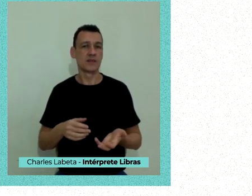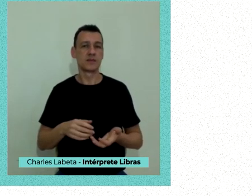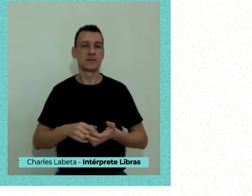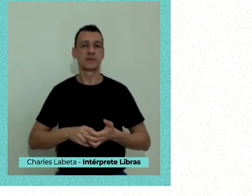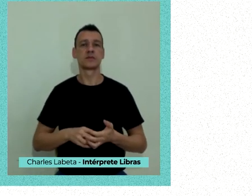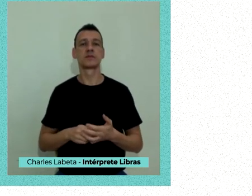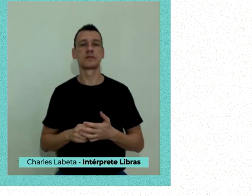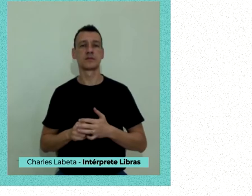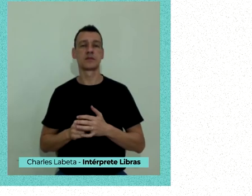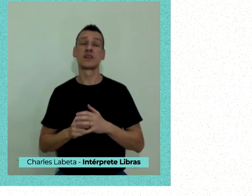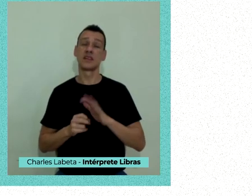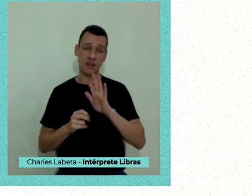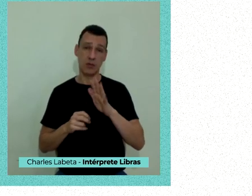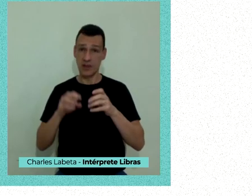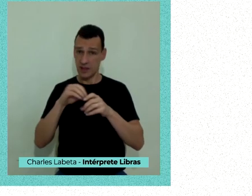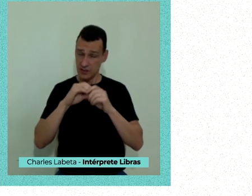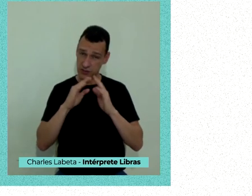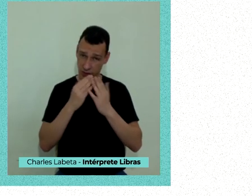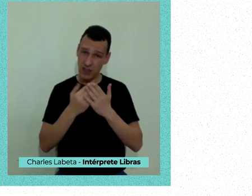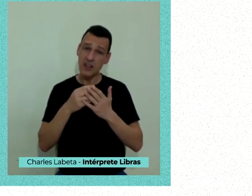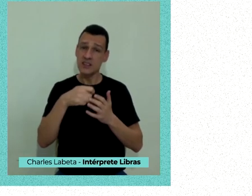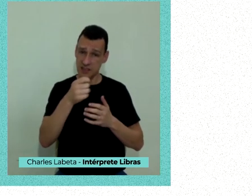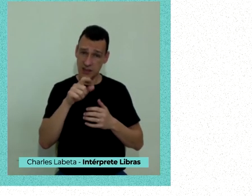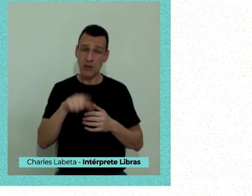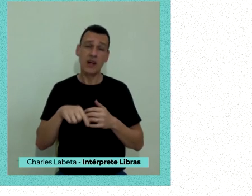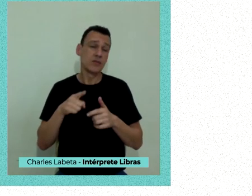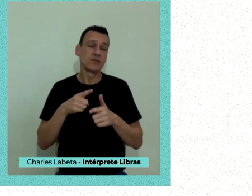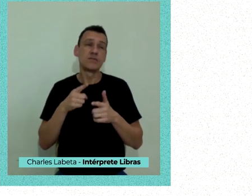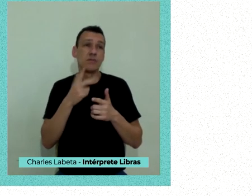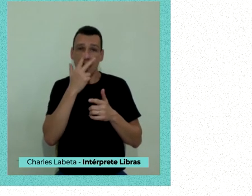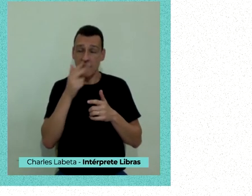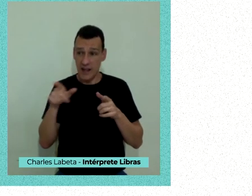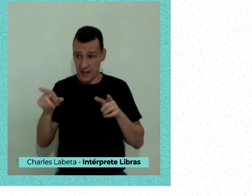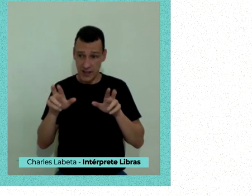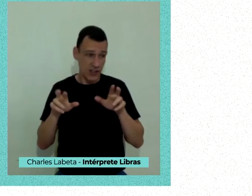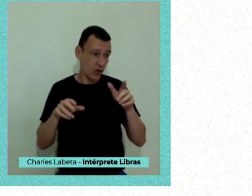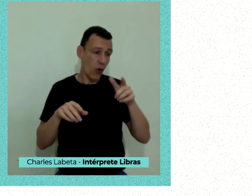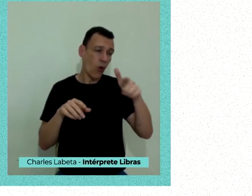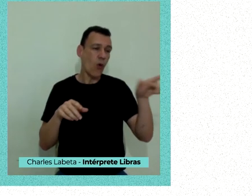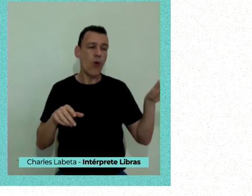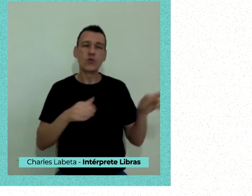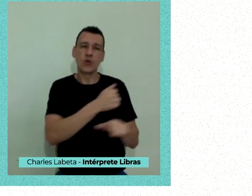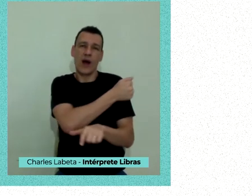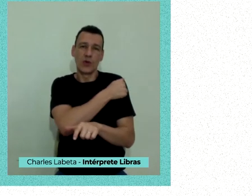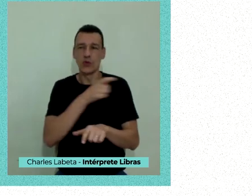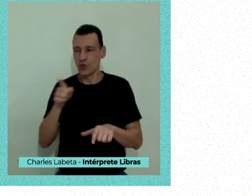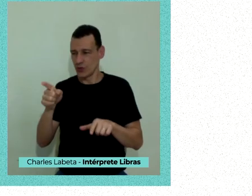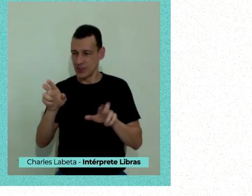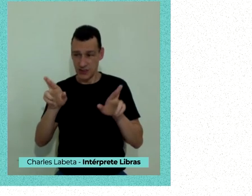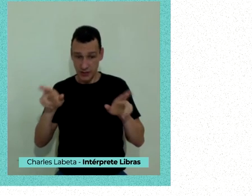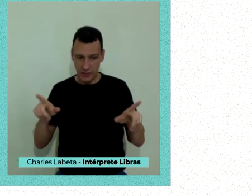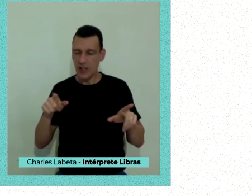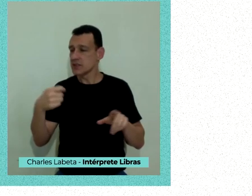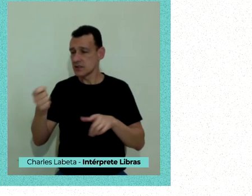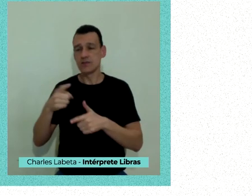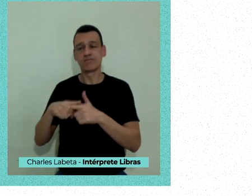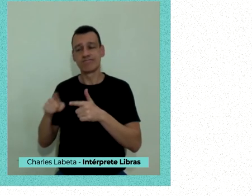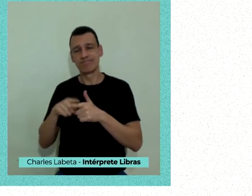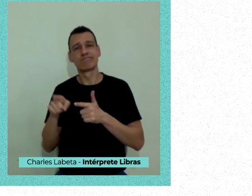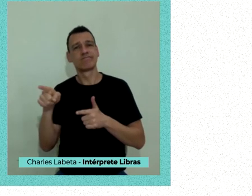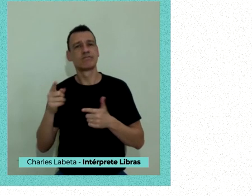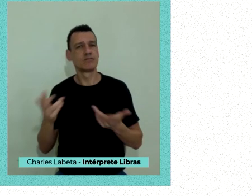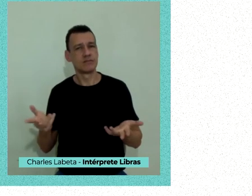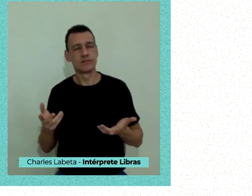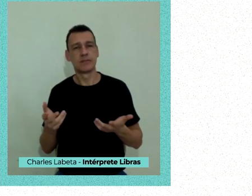então como um problema, né? E na medida do possível, nós precisamos investir nessa ação